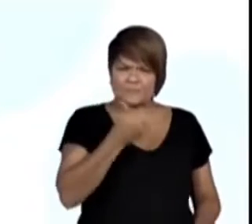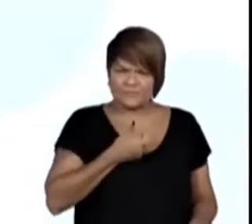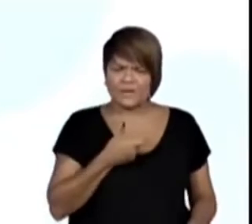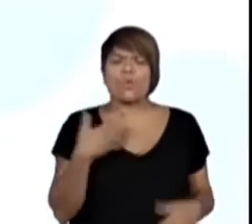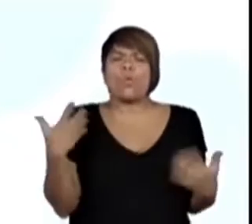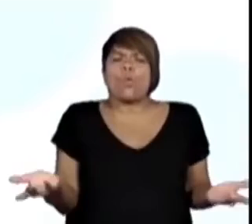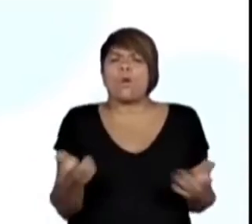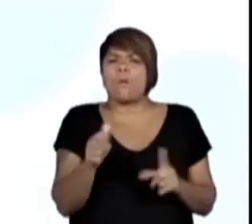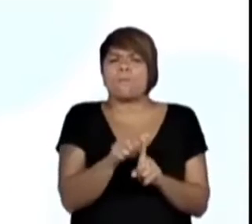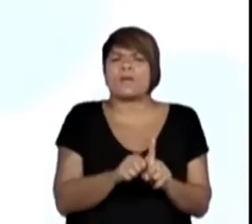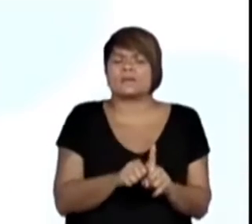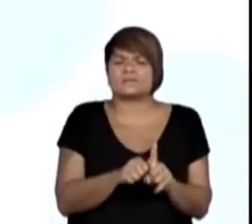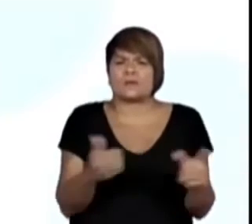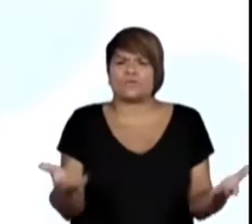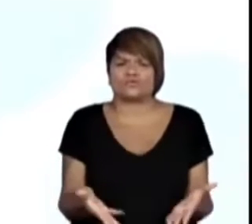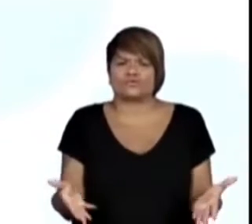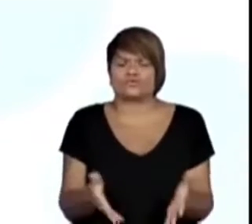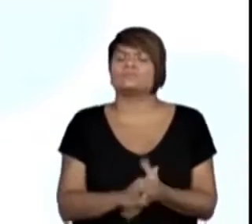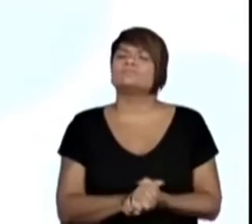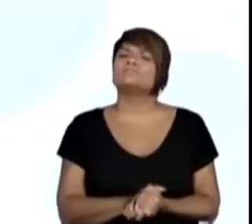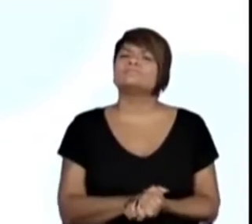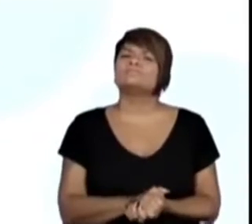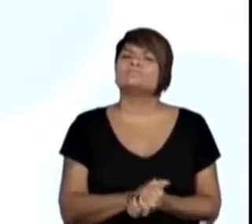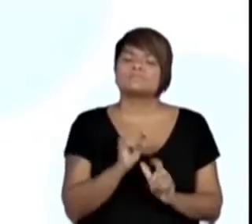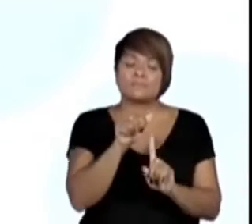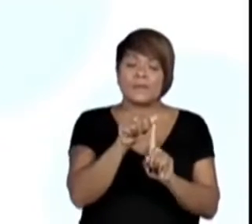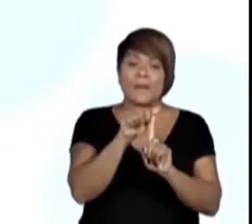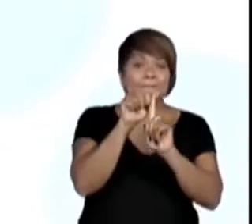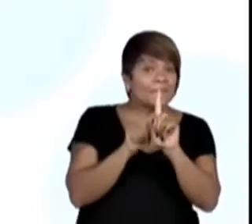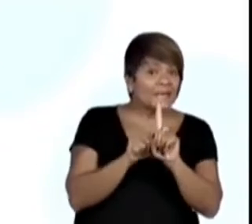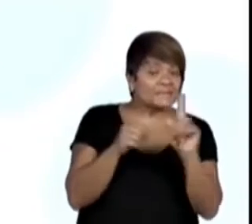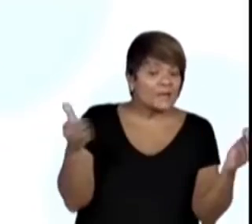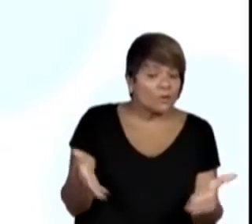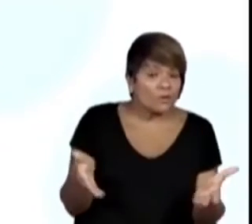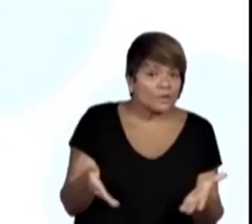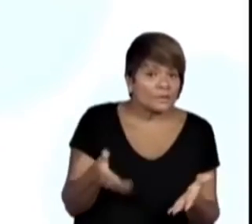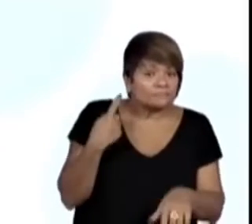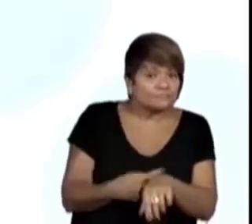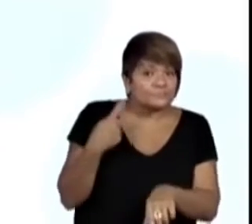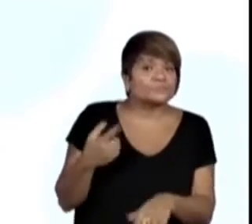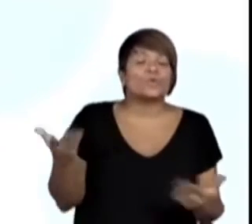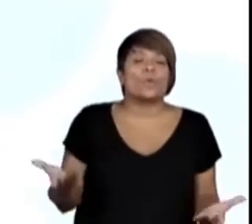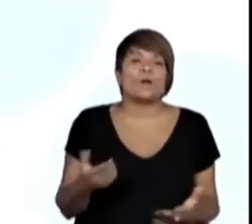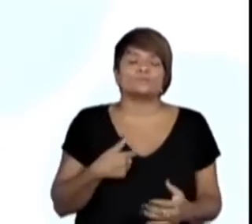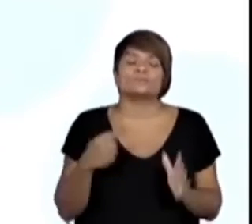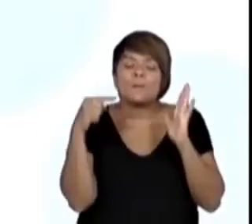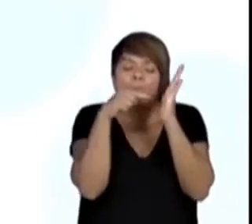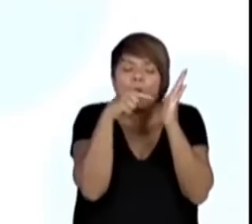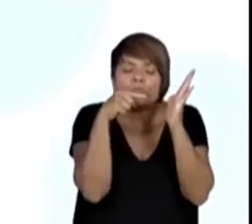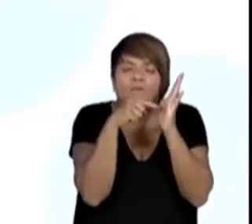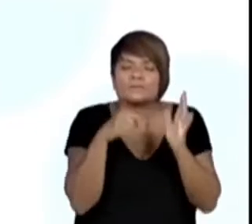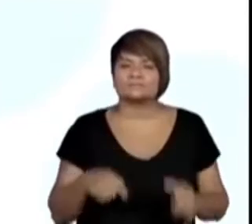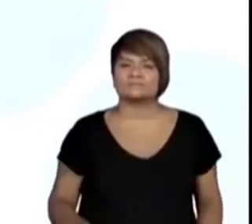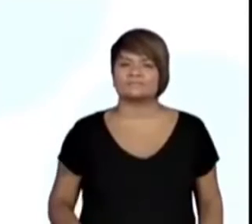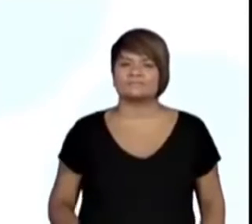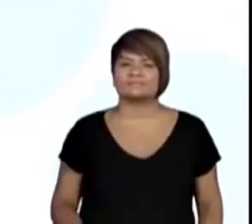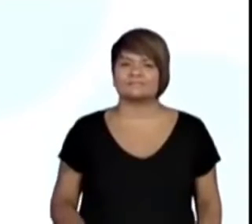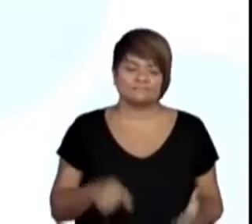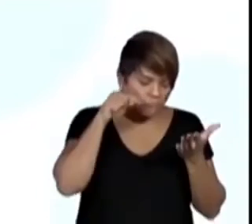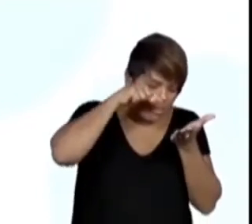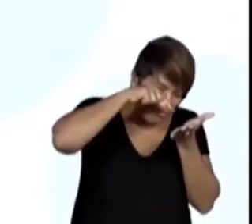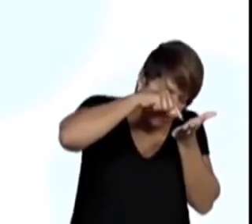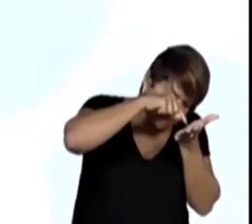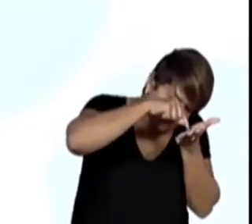nós estamos? Vocês sabem me dizer que mês nós estamos? Aponta aí na telinha de vocês.